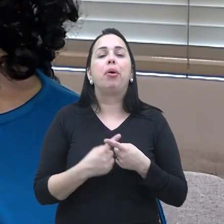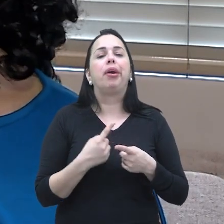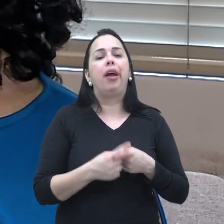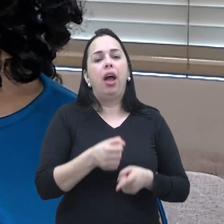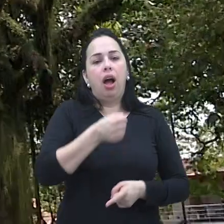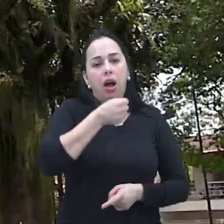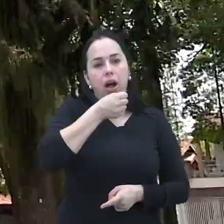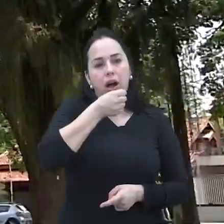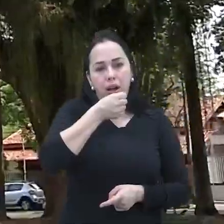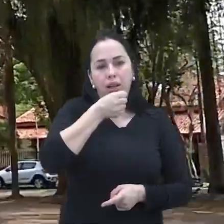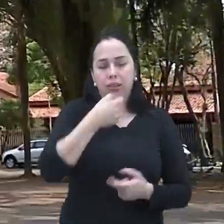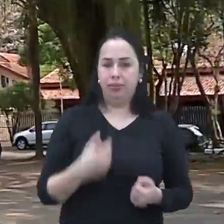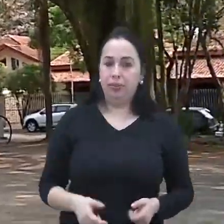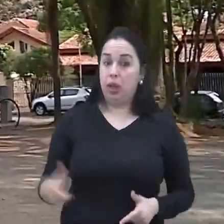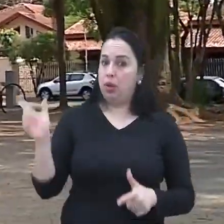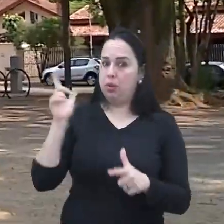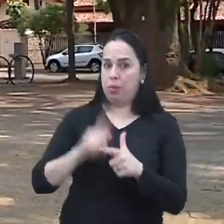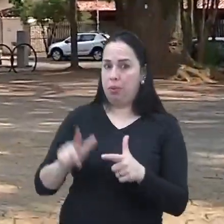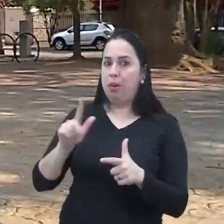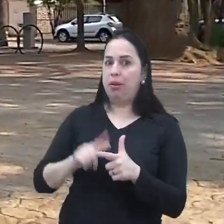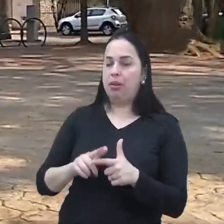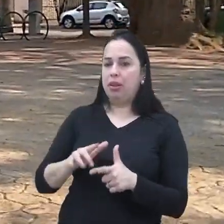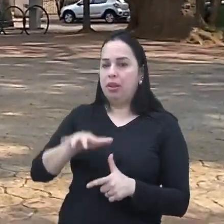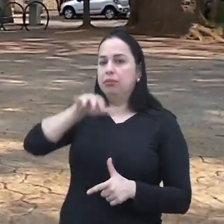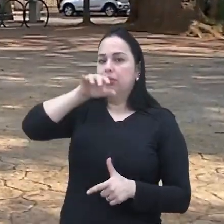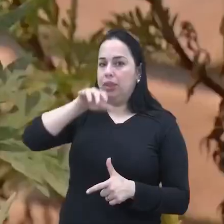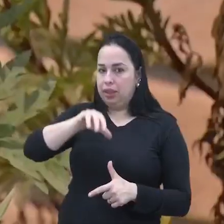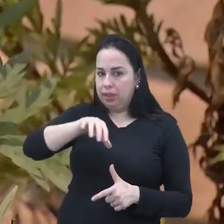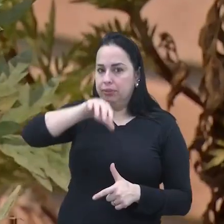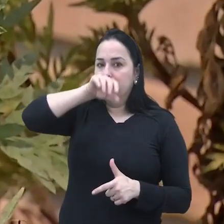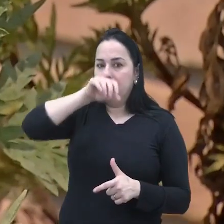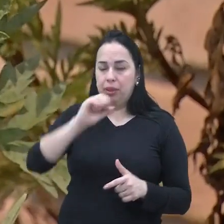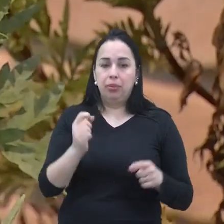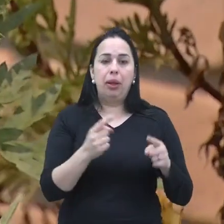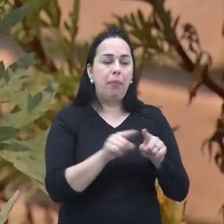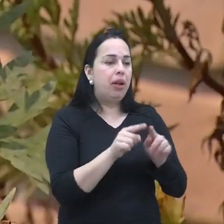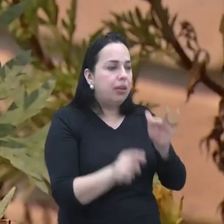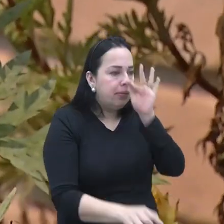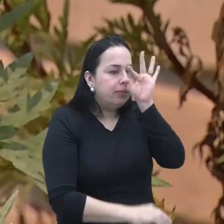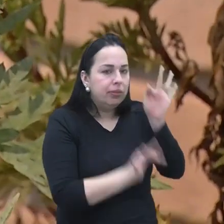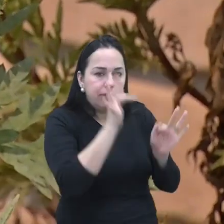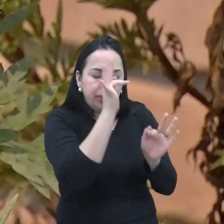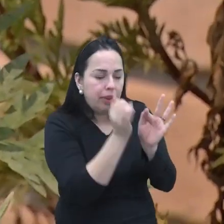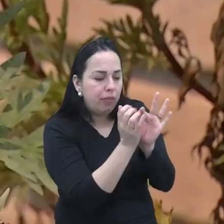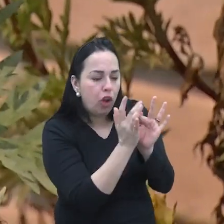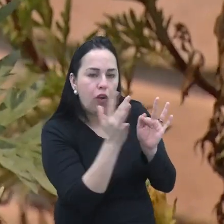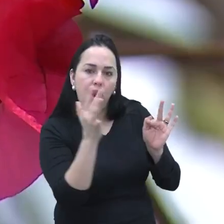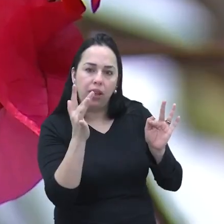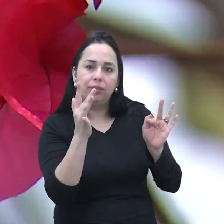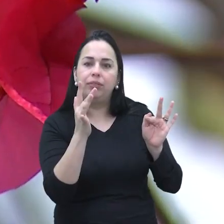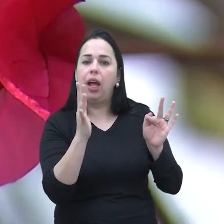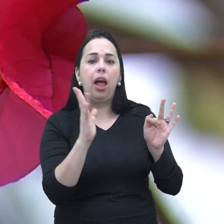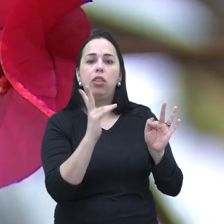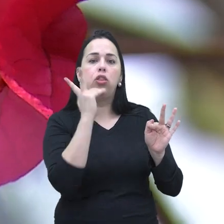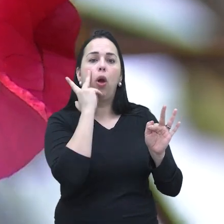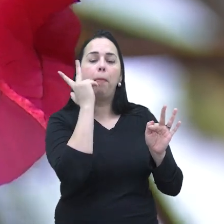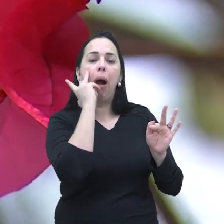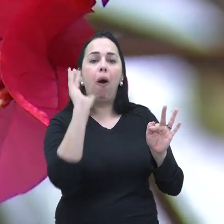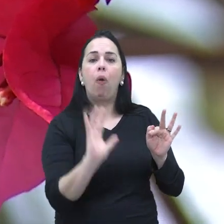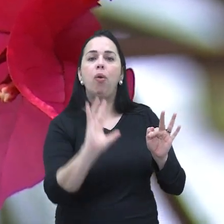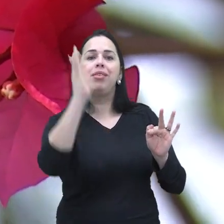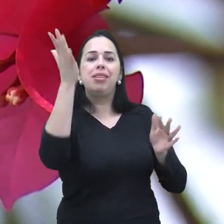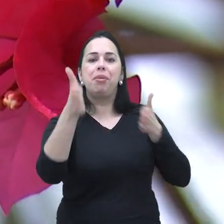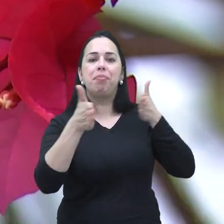começa a tossir. Esses problemas respiratórios também são intensificados pela polinização das flores, processo comum